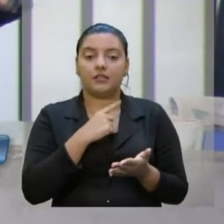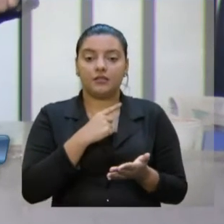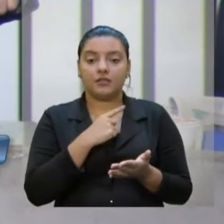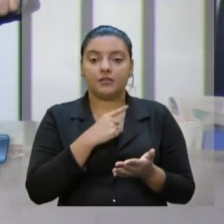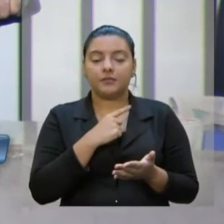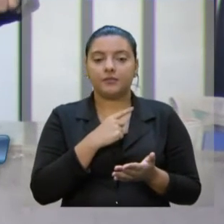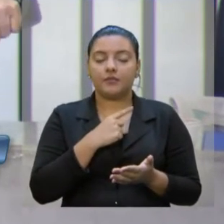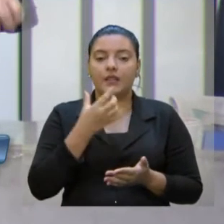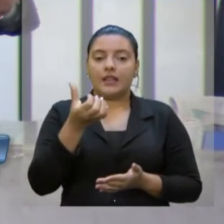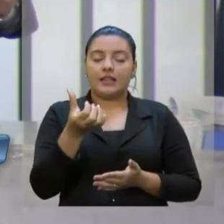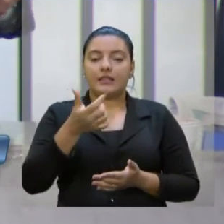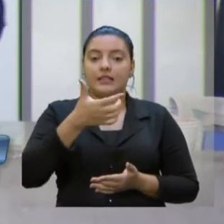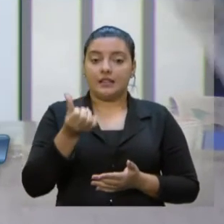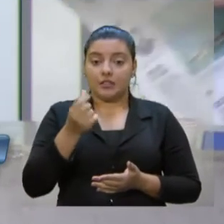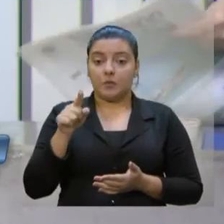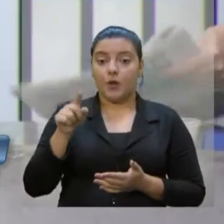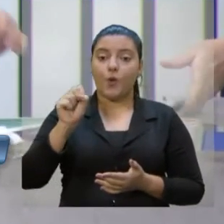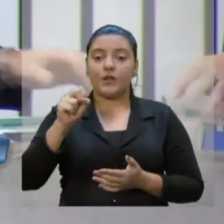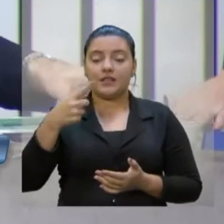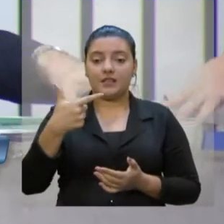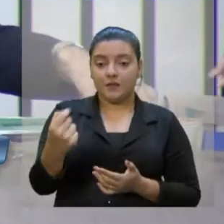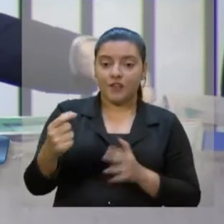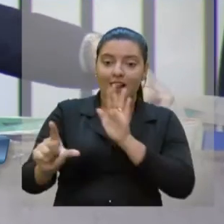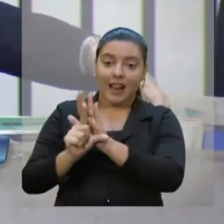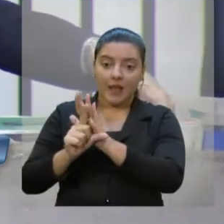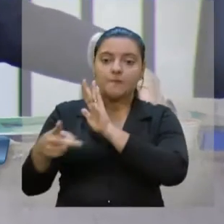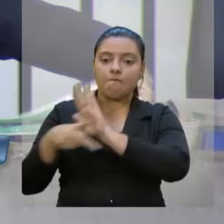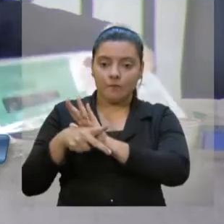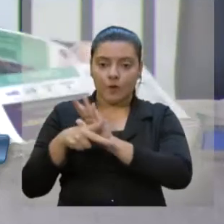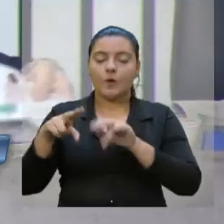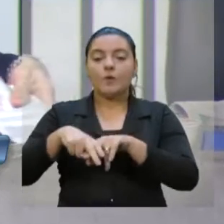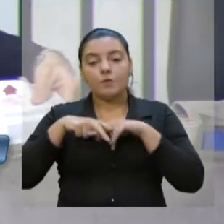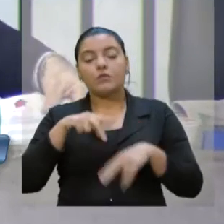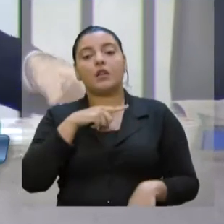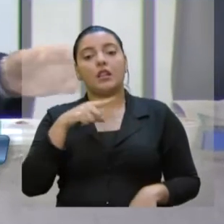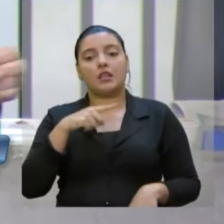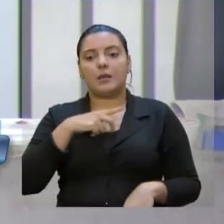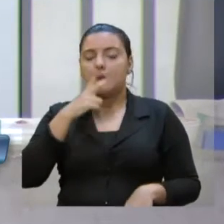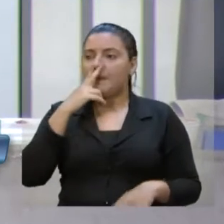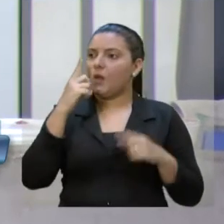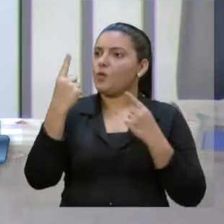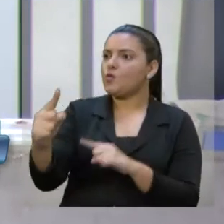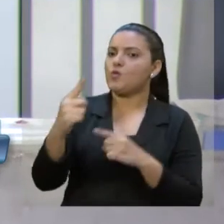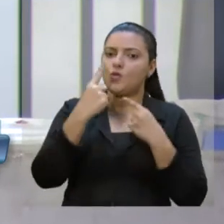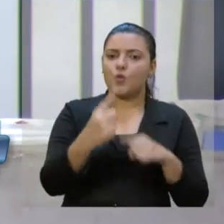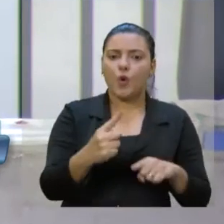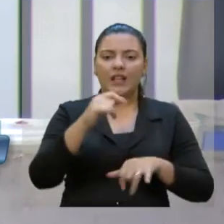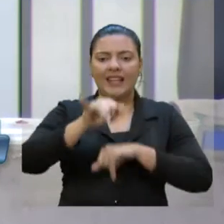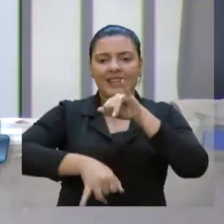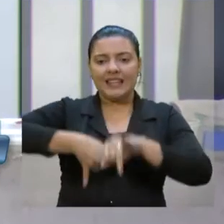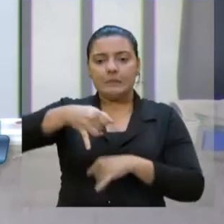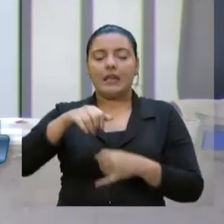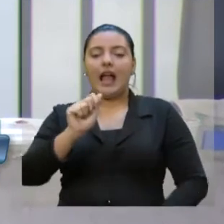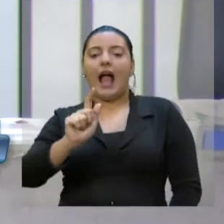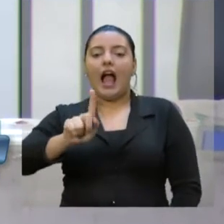é 16.820. E há uma oposição muito grande a isso, e nós temos que trazer